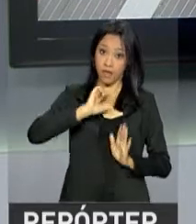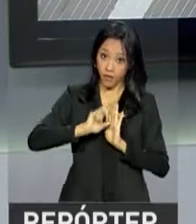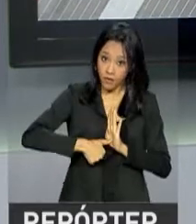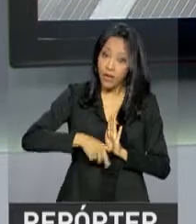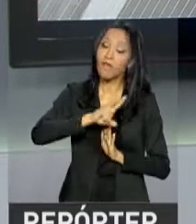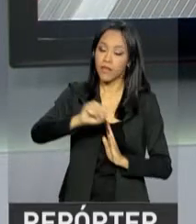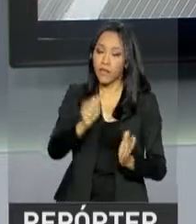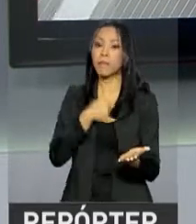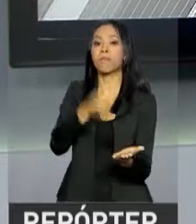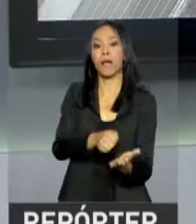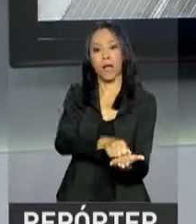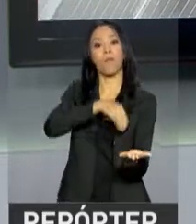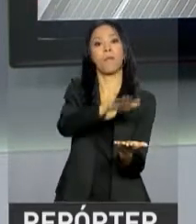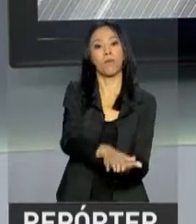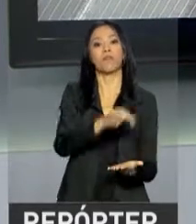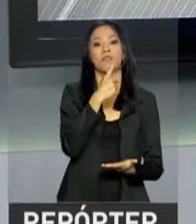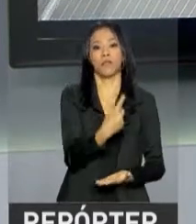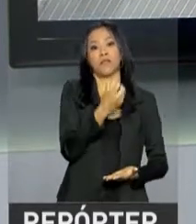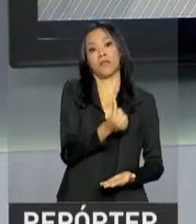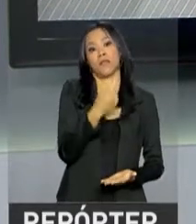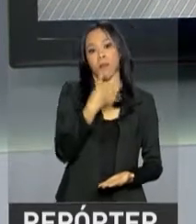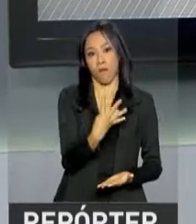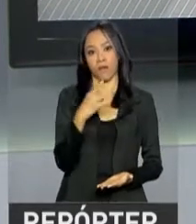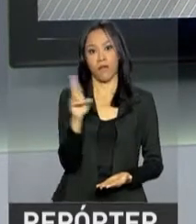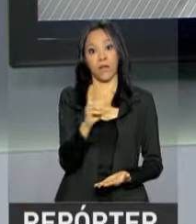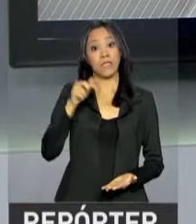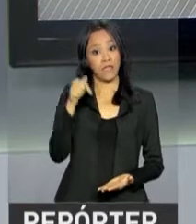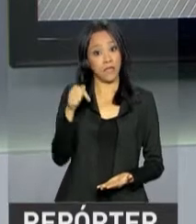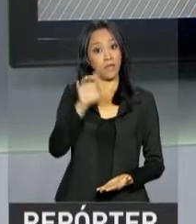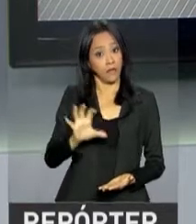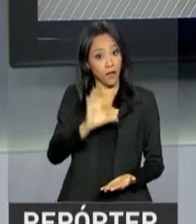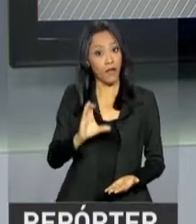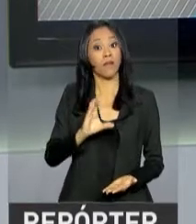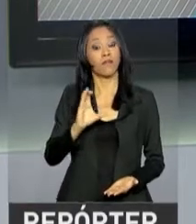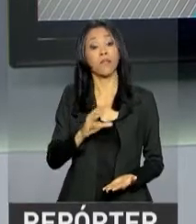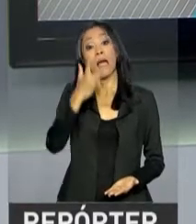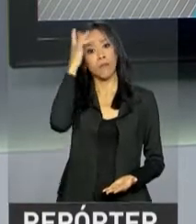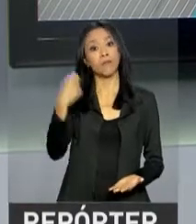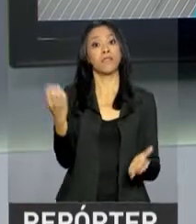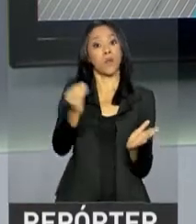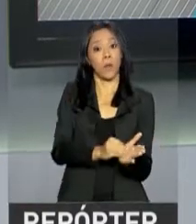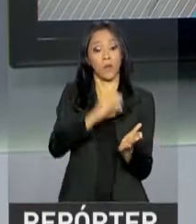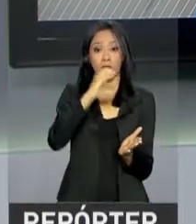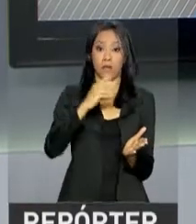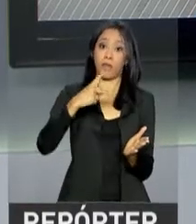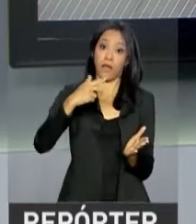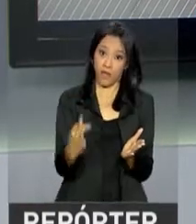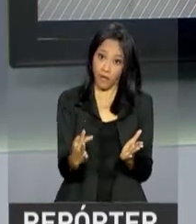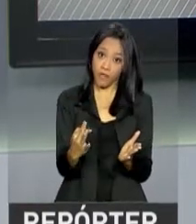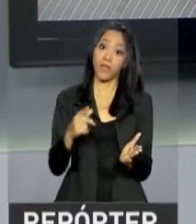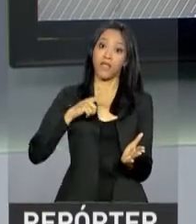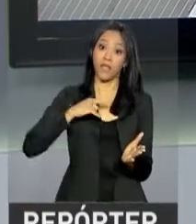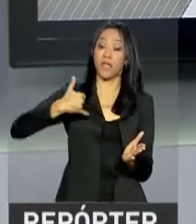164 reais e sete centavos uma novidade este ano é que o contribuinte terá que incluir o cpf dos dependentes que tenham 18